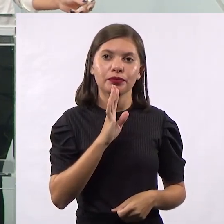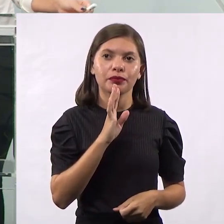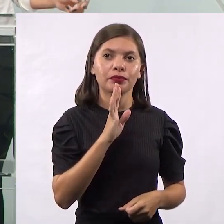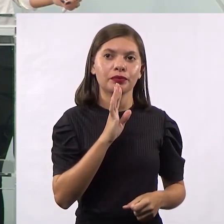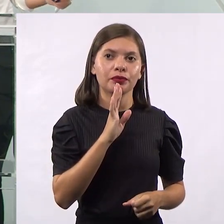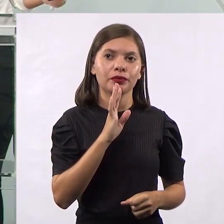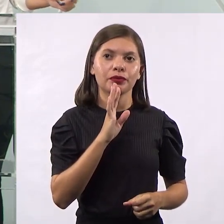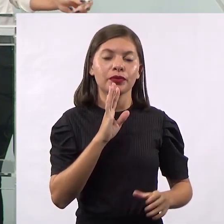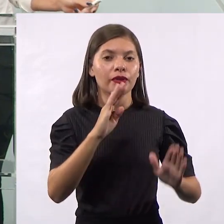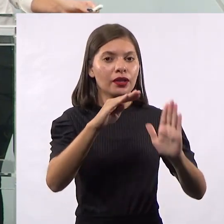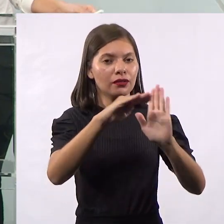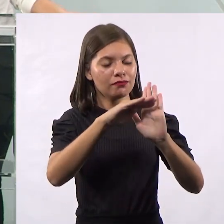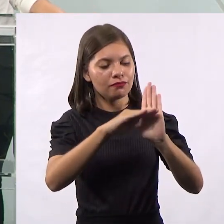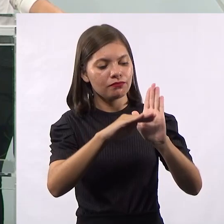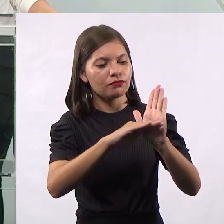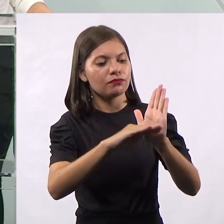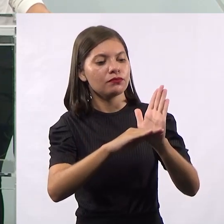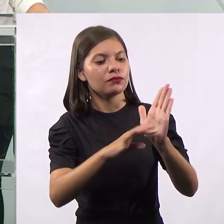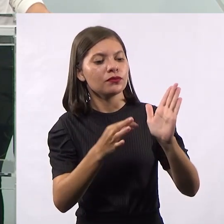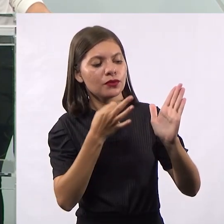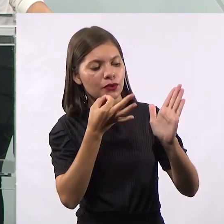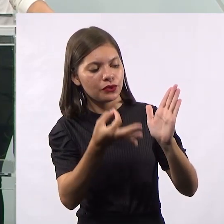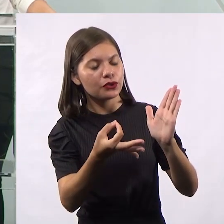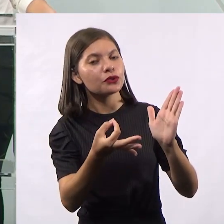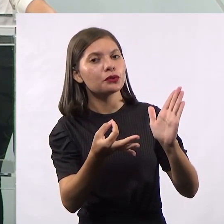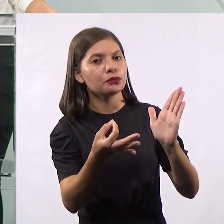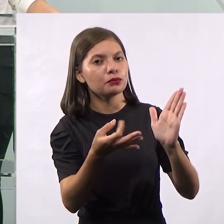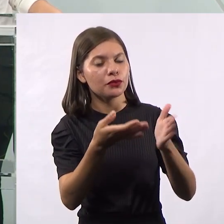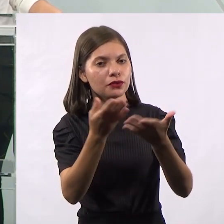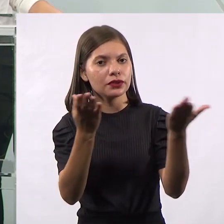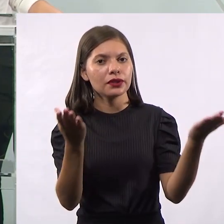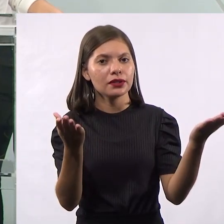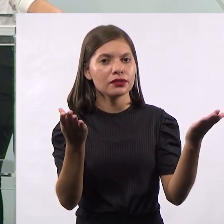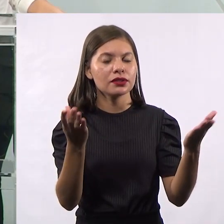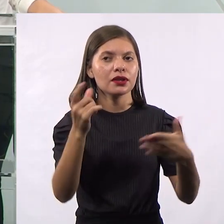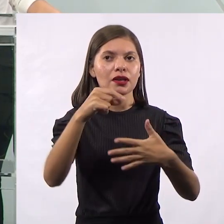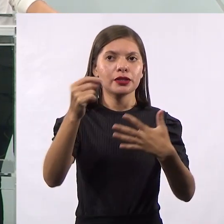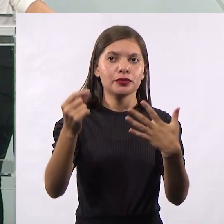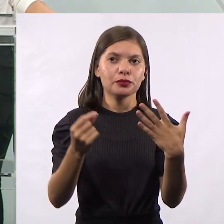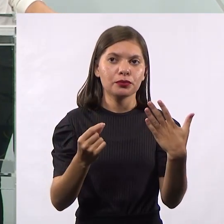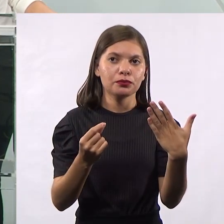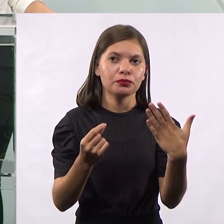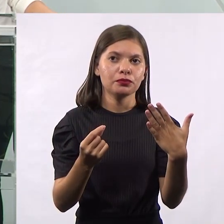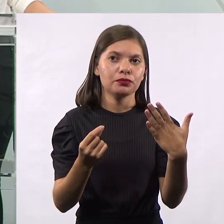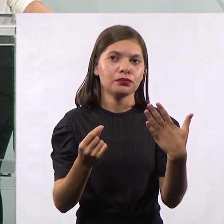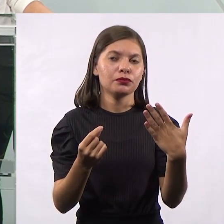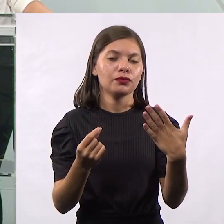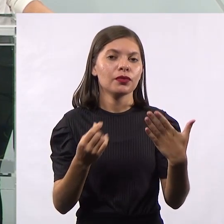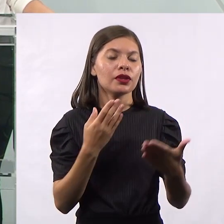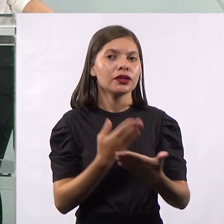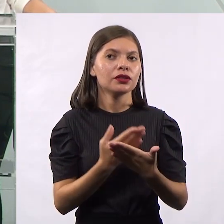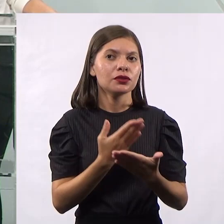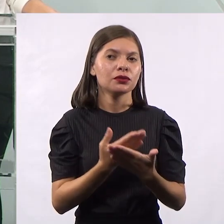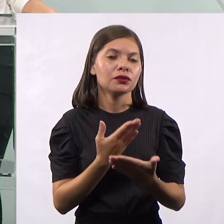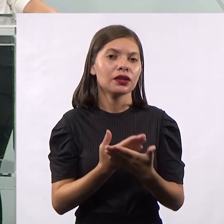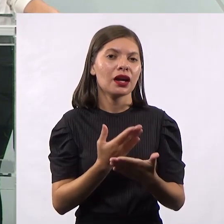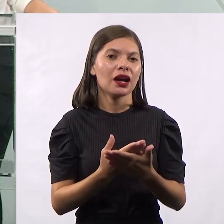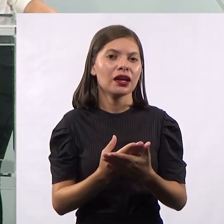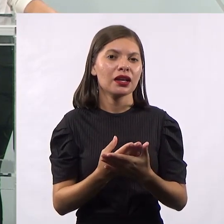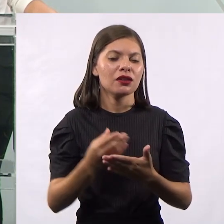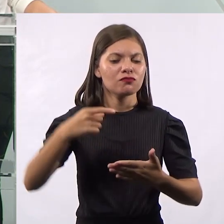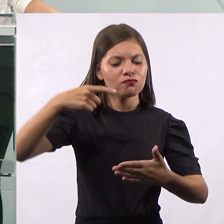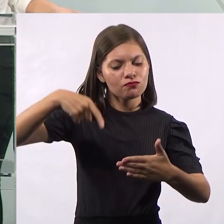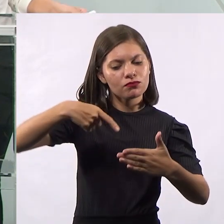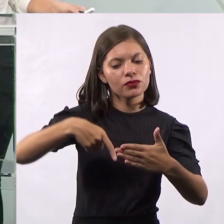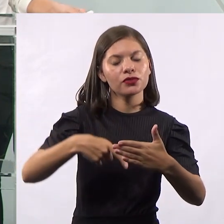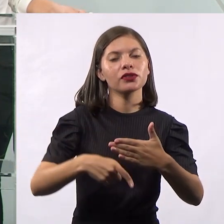conhecerem, tem no roteiro, tem na doutrina que eu indico, todas essas questões em relação à subcontratação e